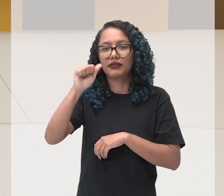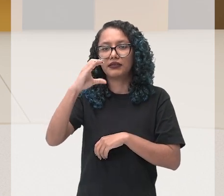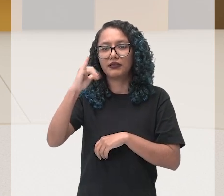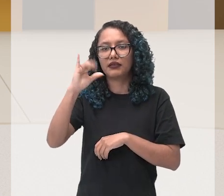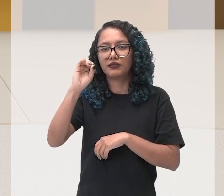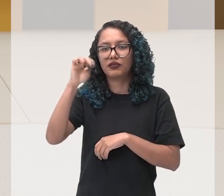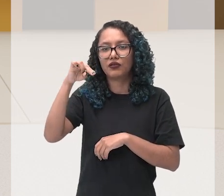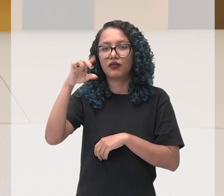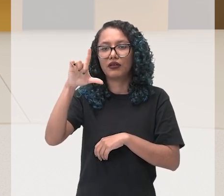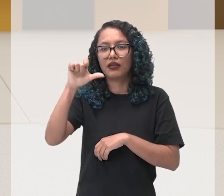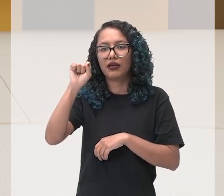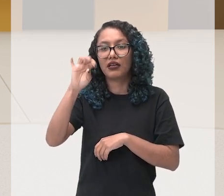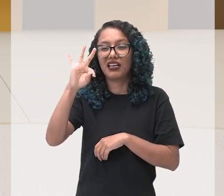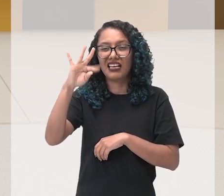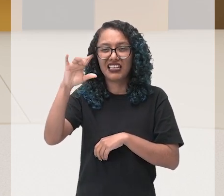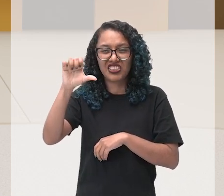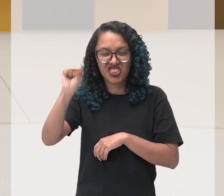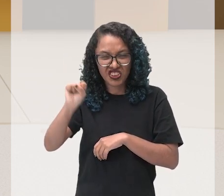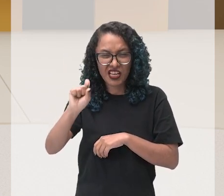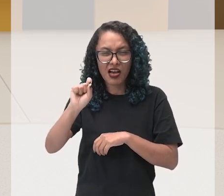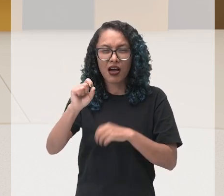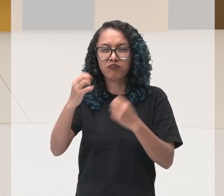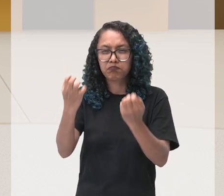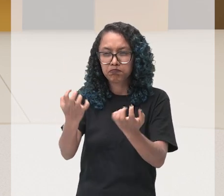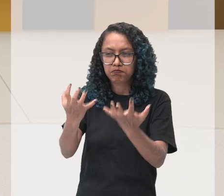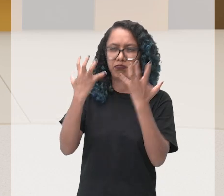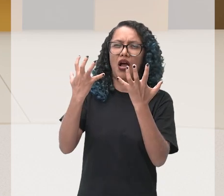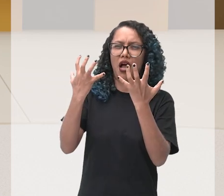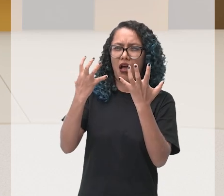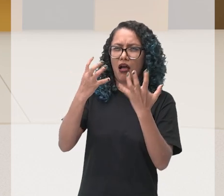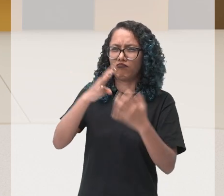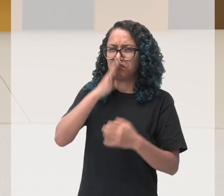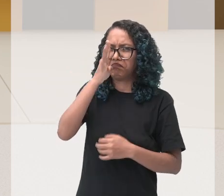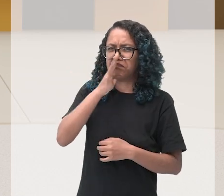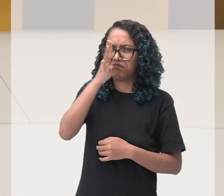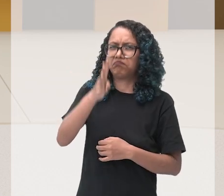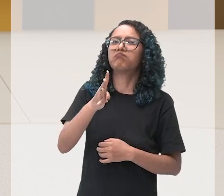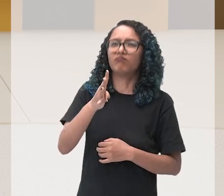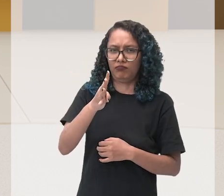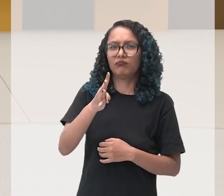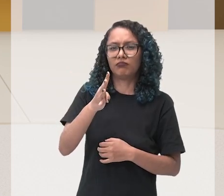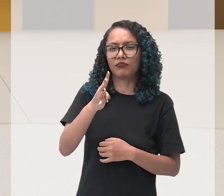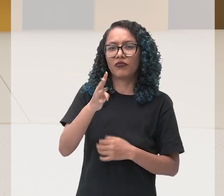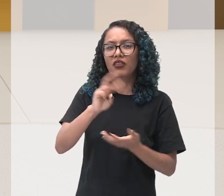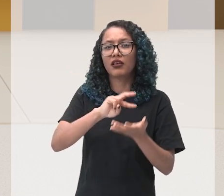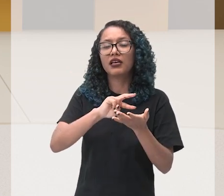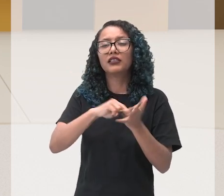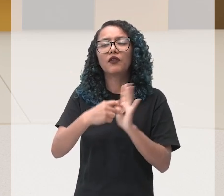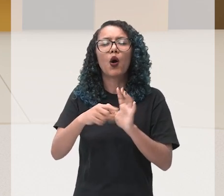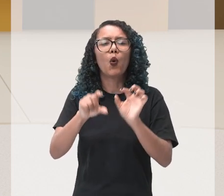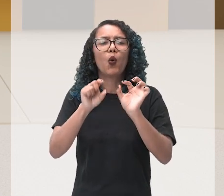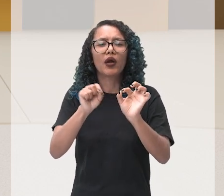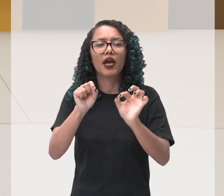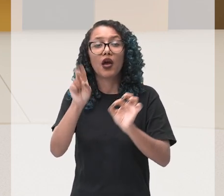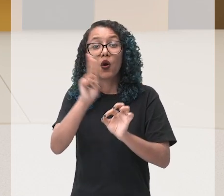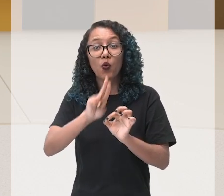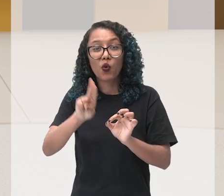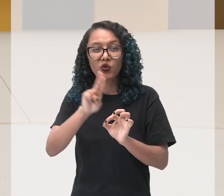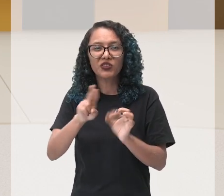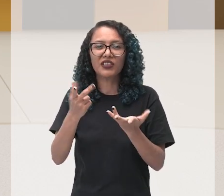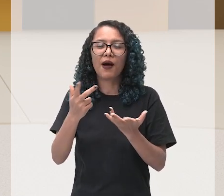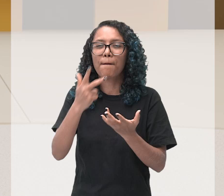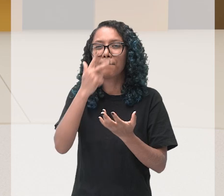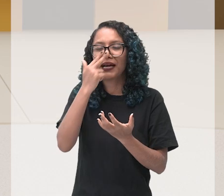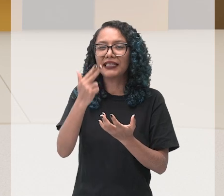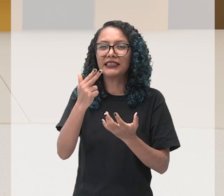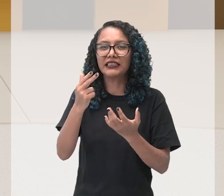exageradas e chamativas para atrair a atenção do leitor, sem